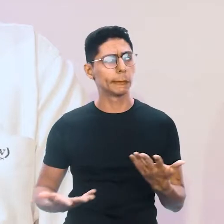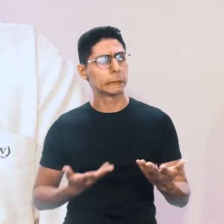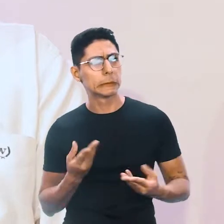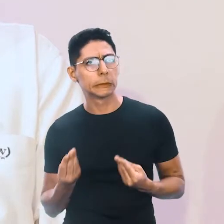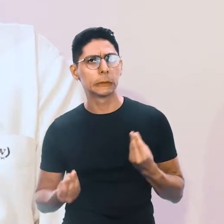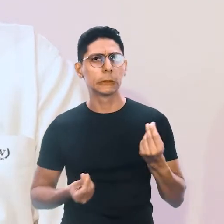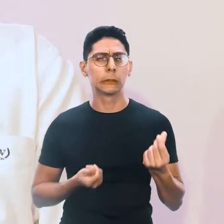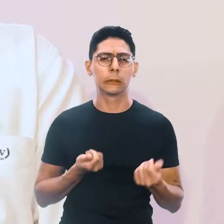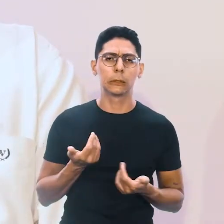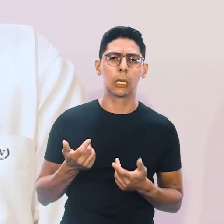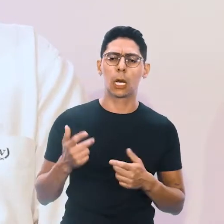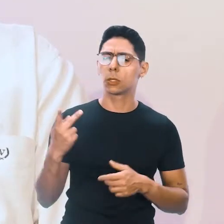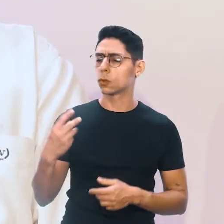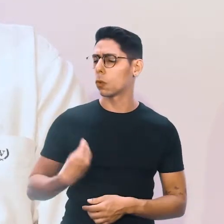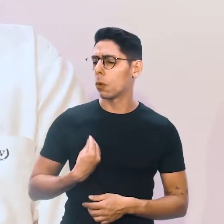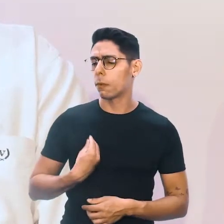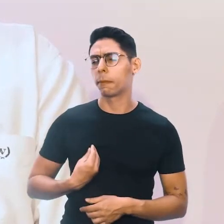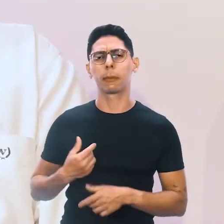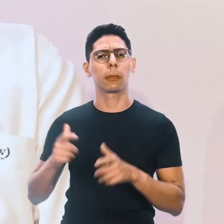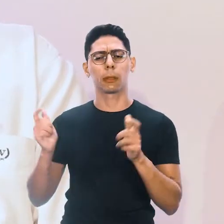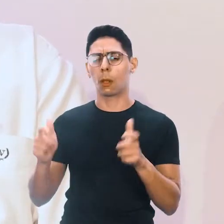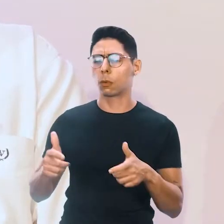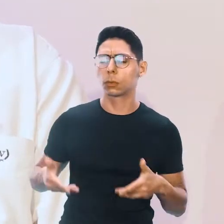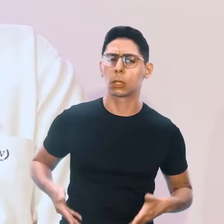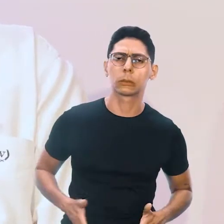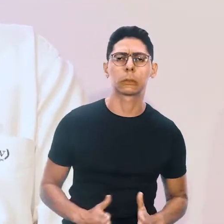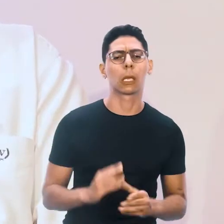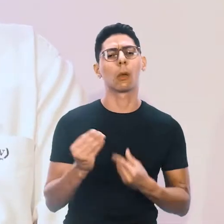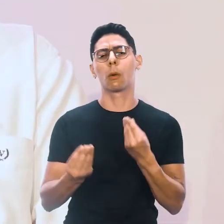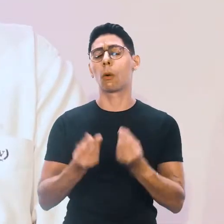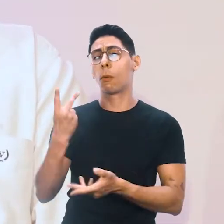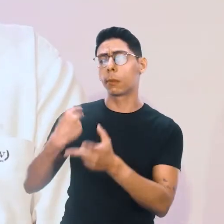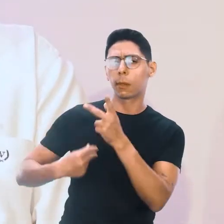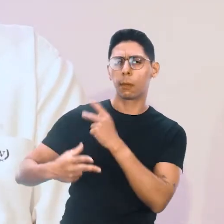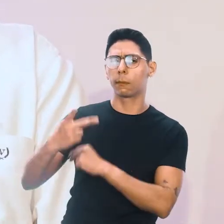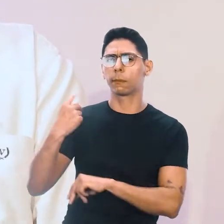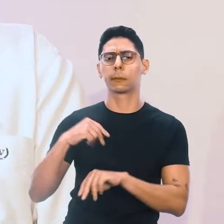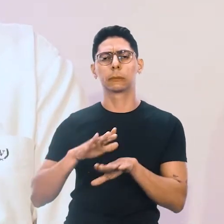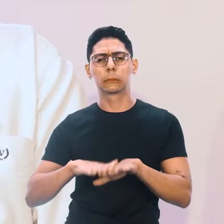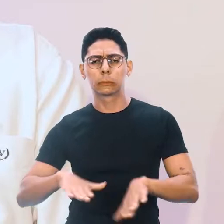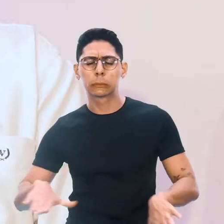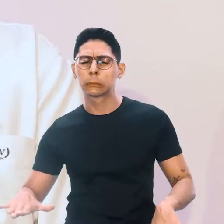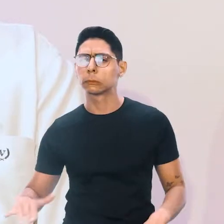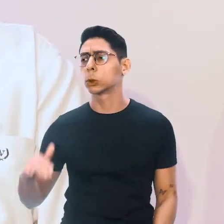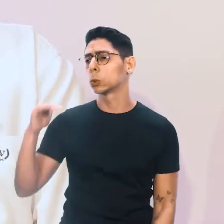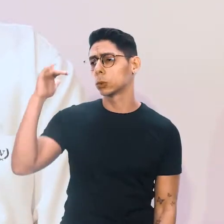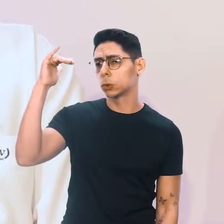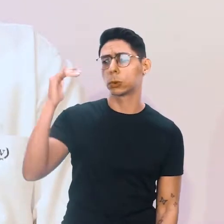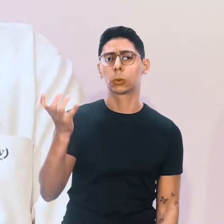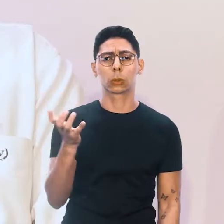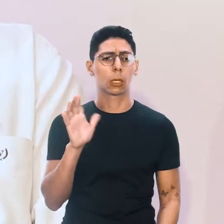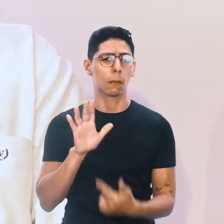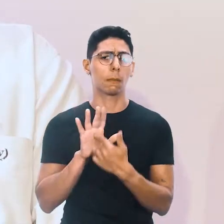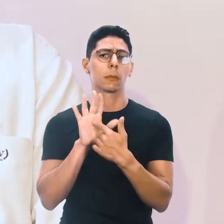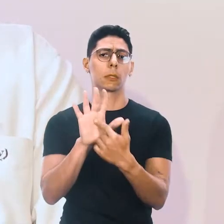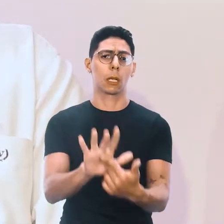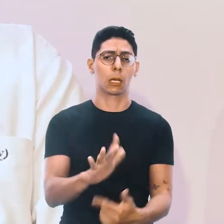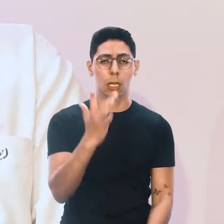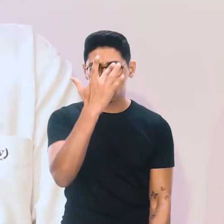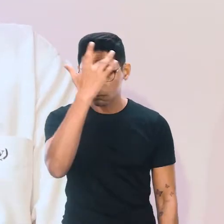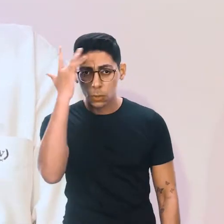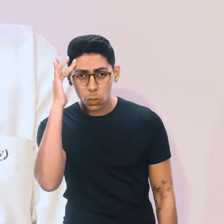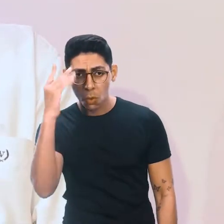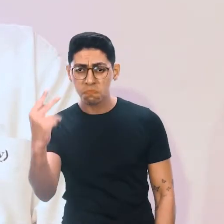pouquinho onde você nasceu, como é que foi a sua infância, né? Eu quero apresentar o Tuca que as